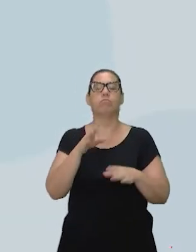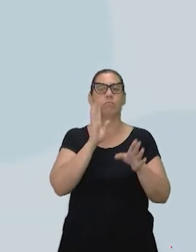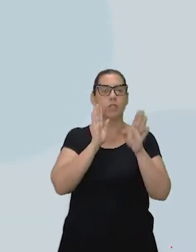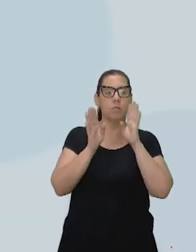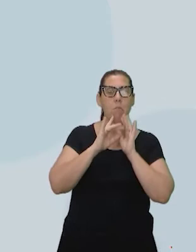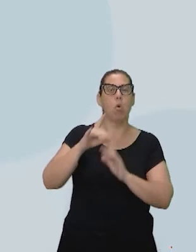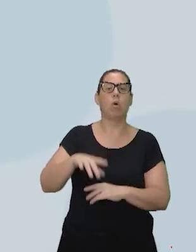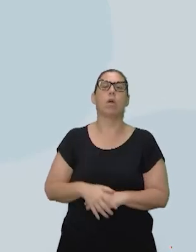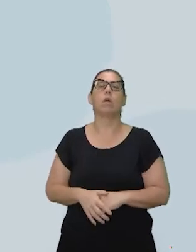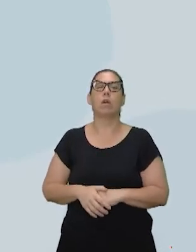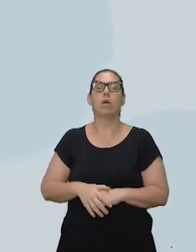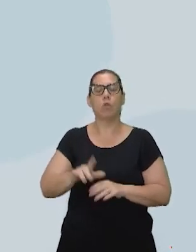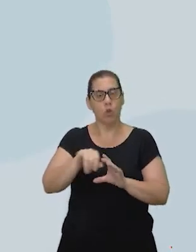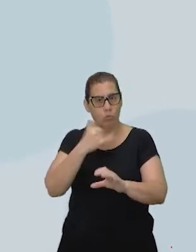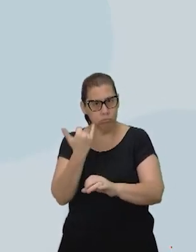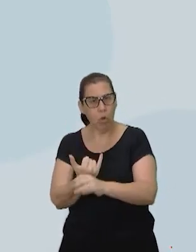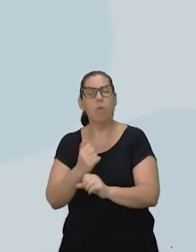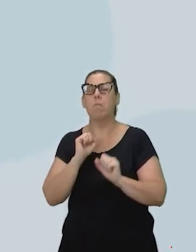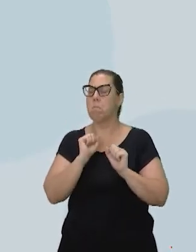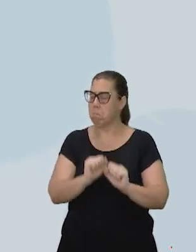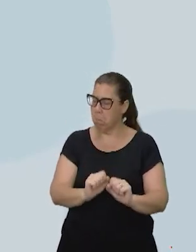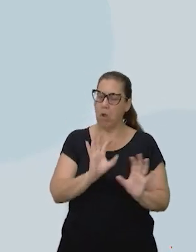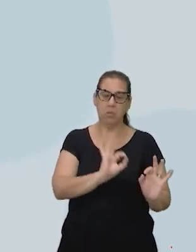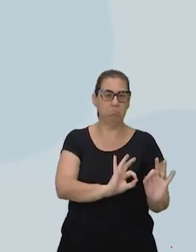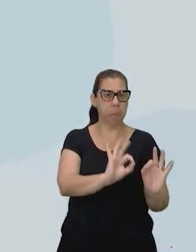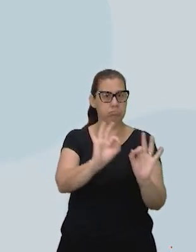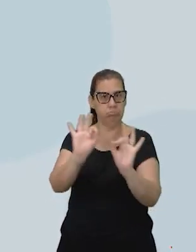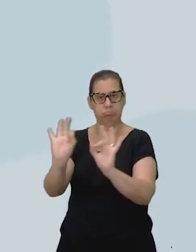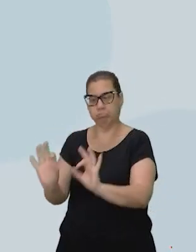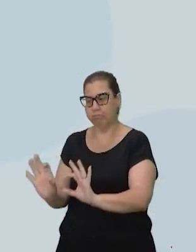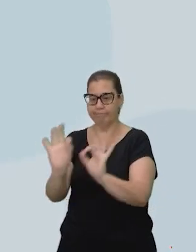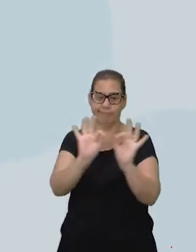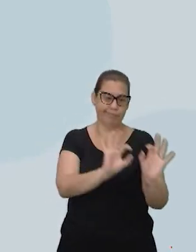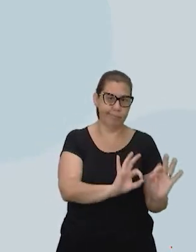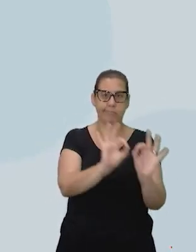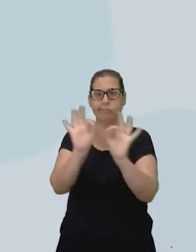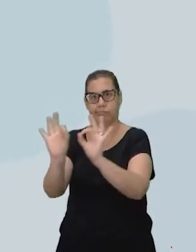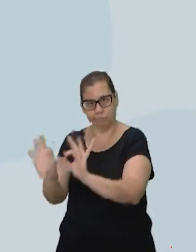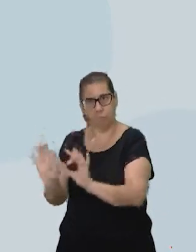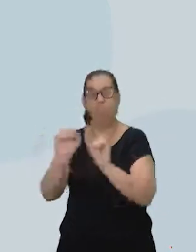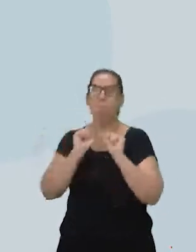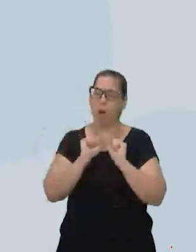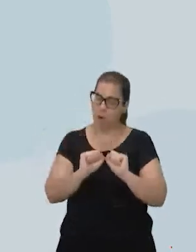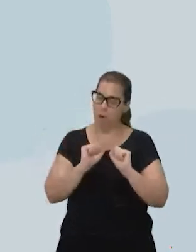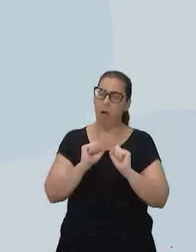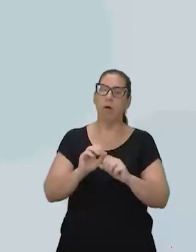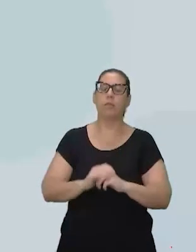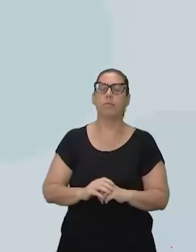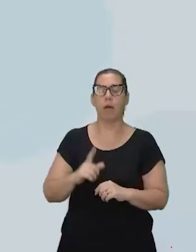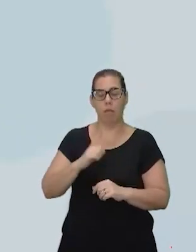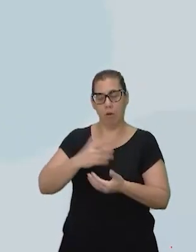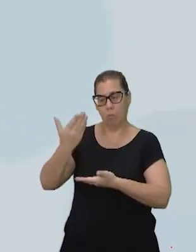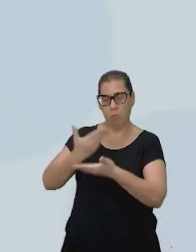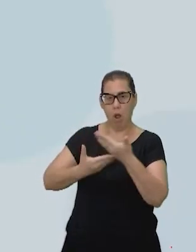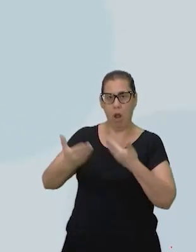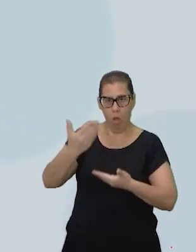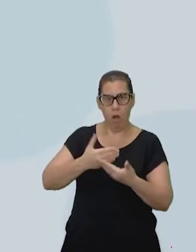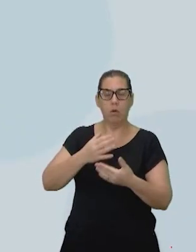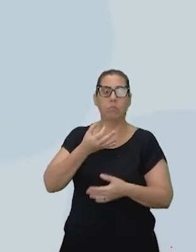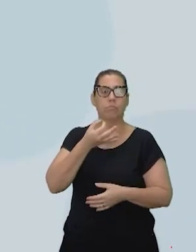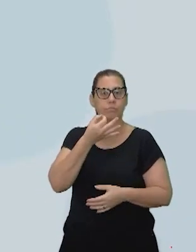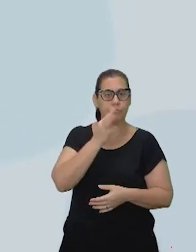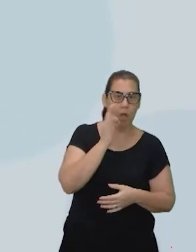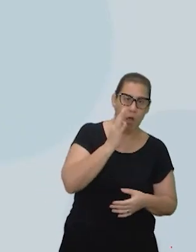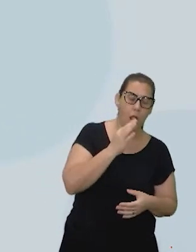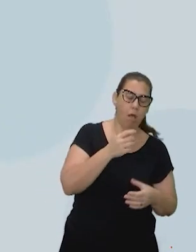no YouTube, e você pode assistir quantas vezes quiser. Aí tem a definição de equilíbrio térmico, a troca de calor vai ocorrendo entre